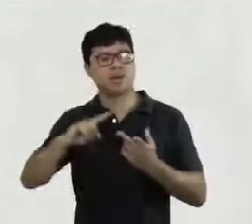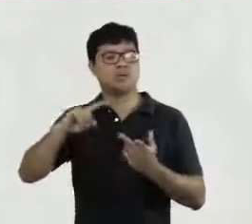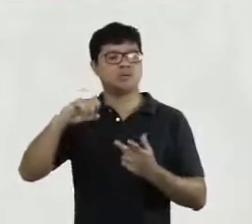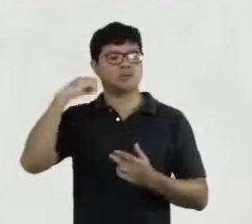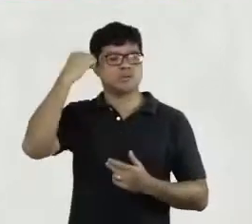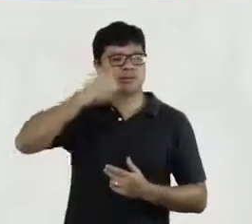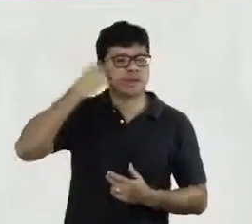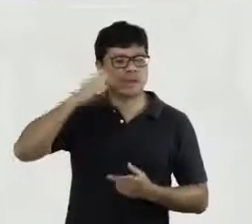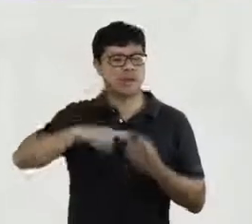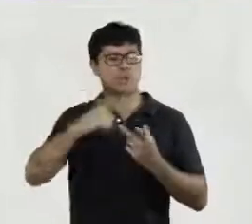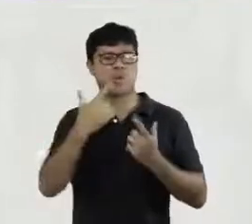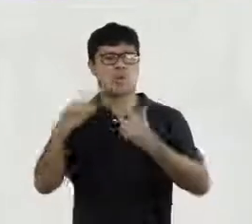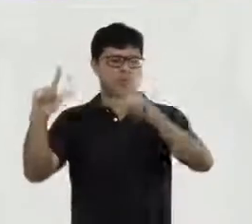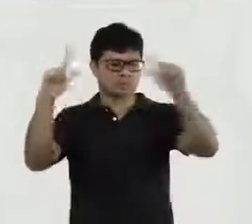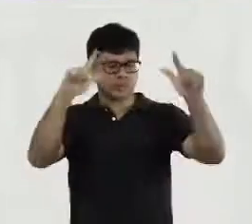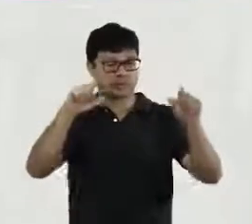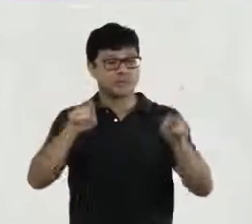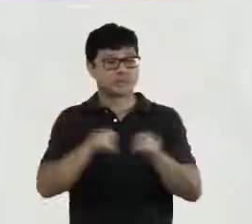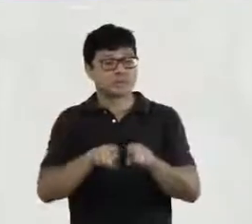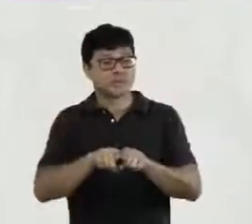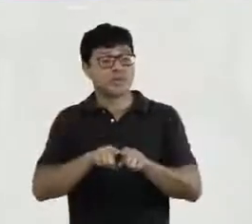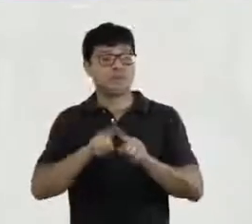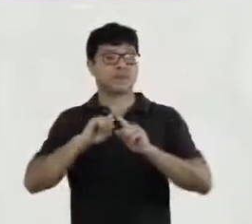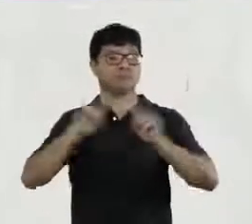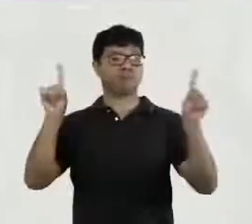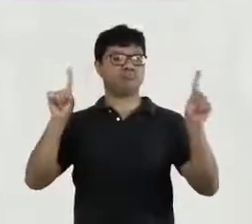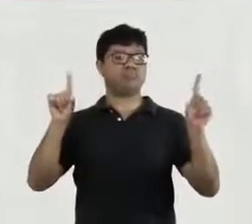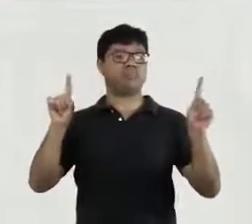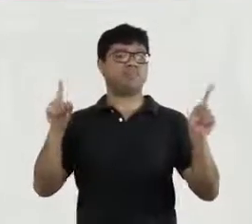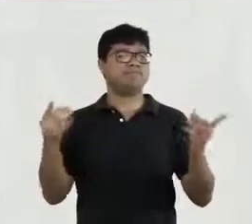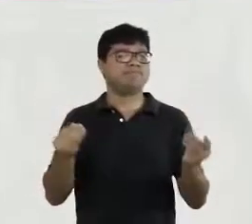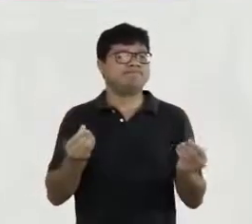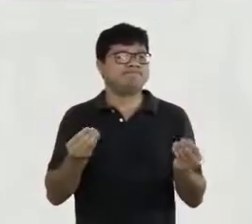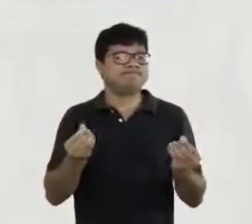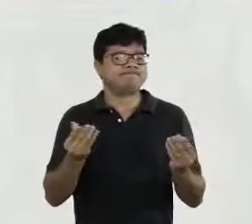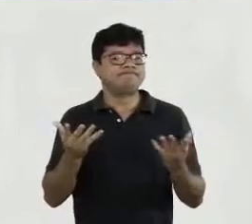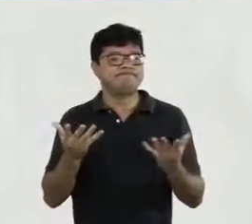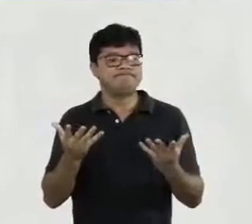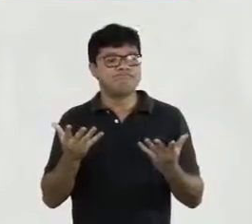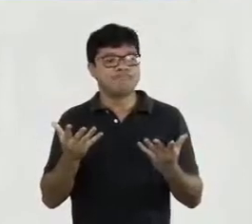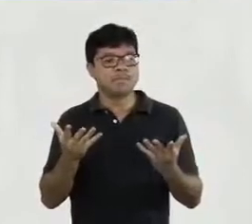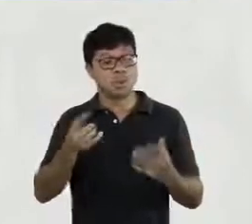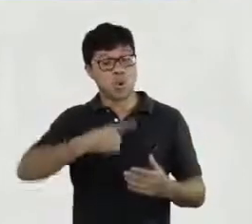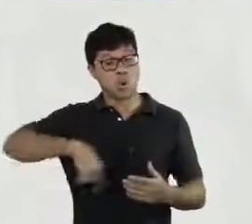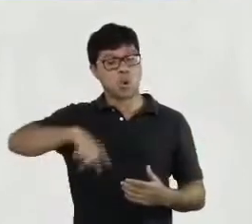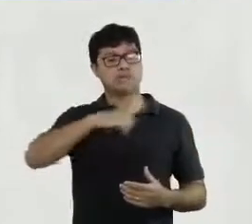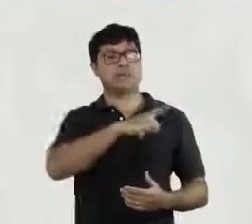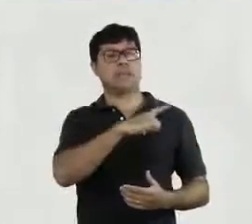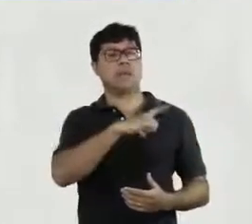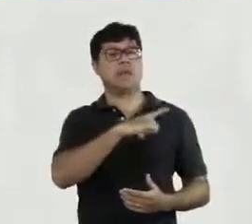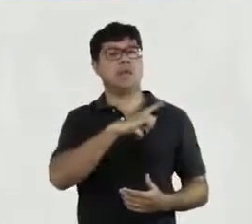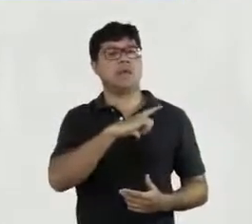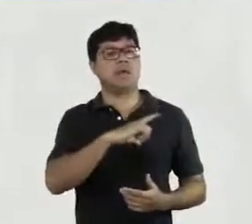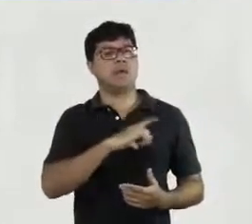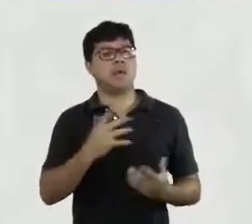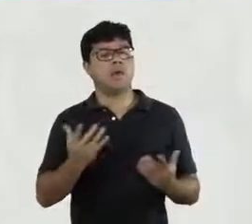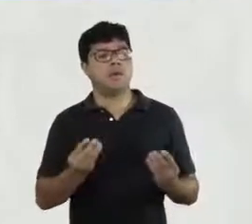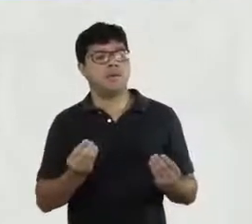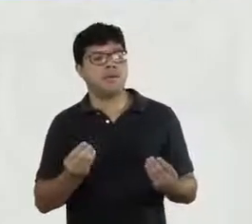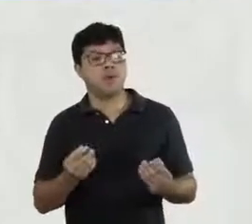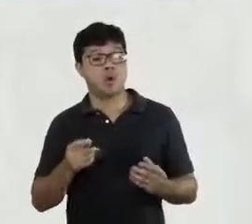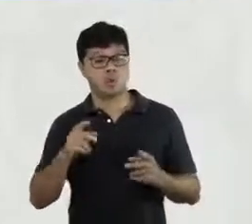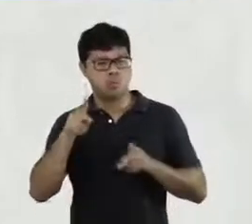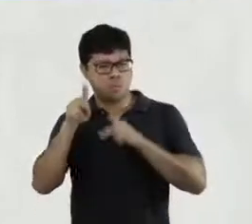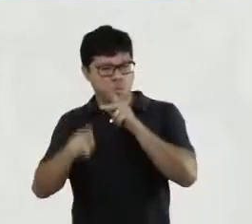tem outras aí, mas não é algo que a gente tenha, que